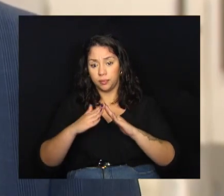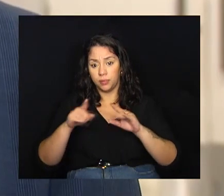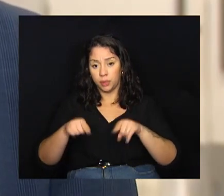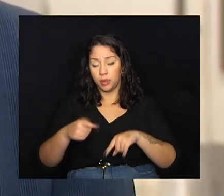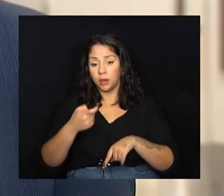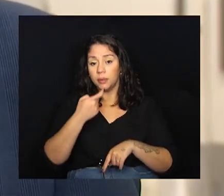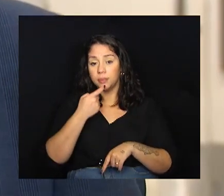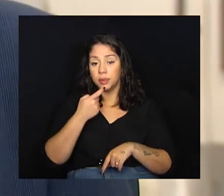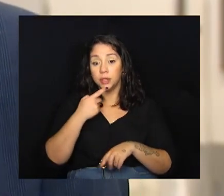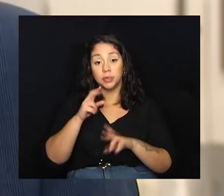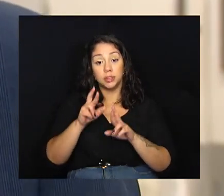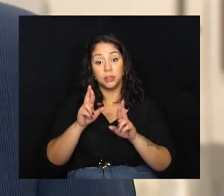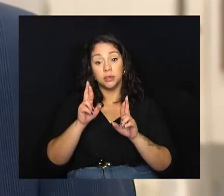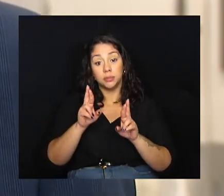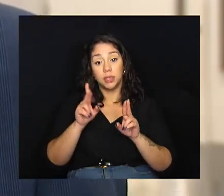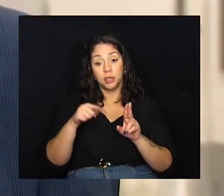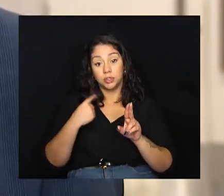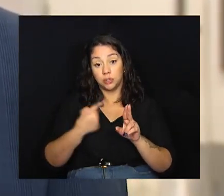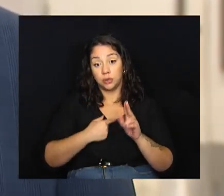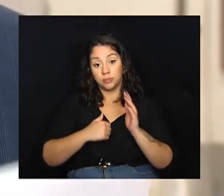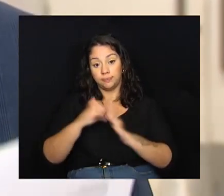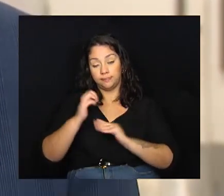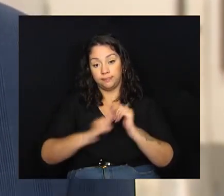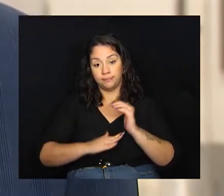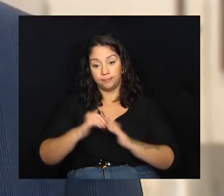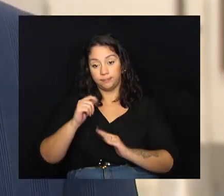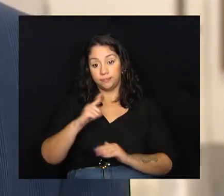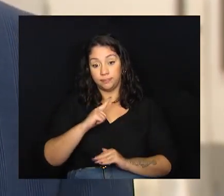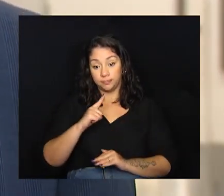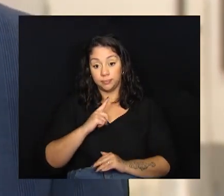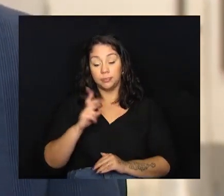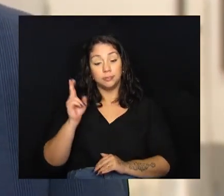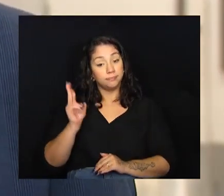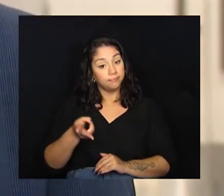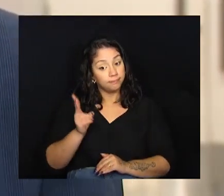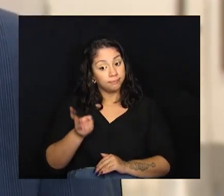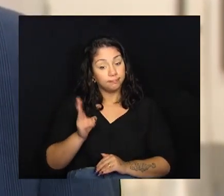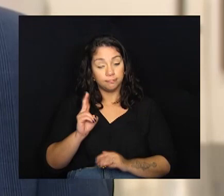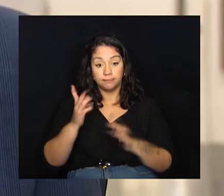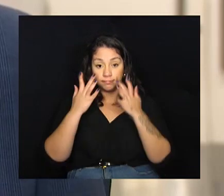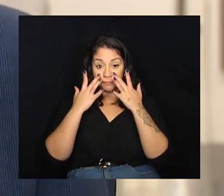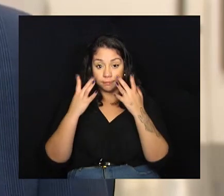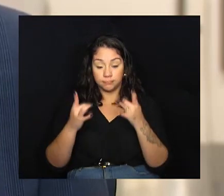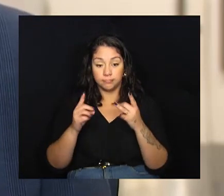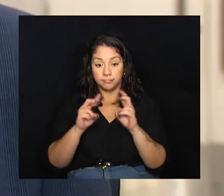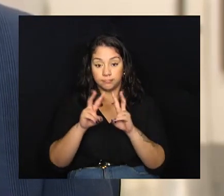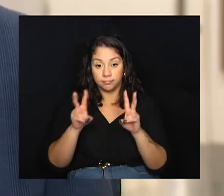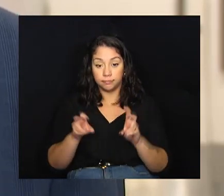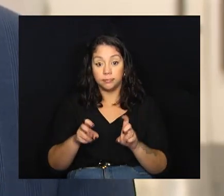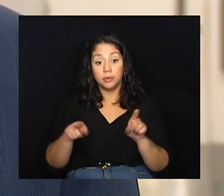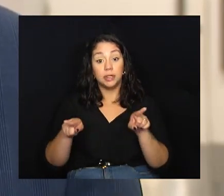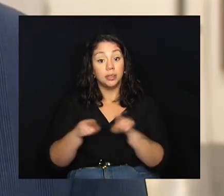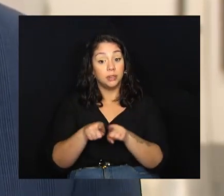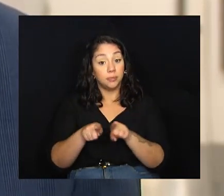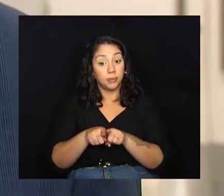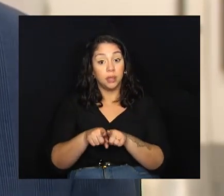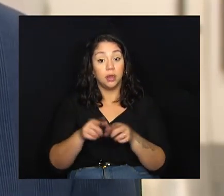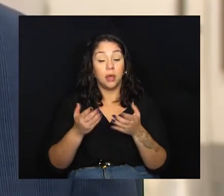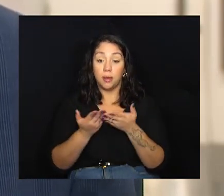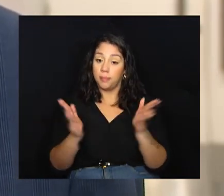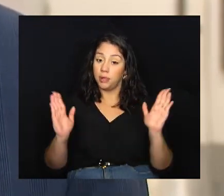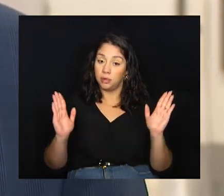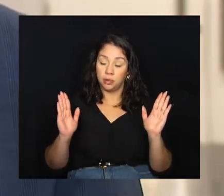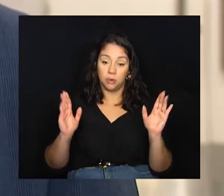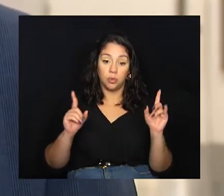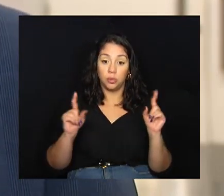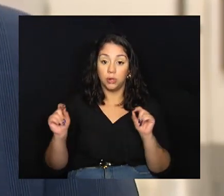esperar da nossa comissão uma comissão atuante que ela está sempre atenta aos assuntos e também já deixar aberto as